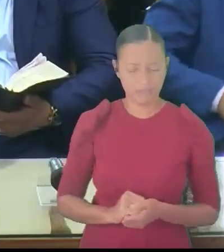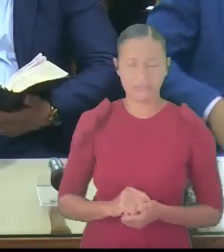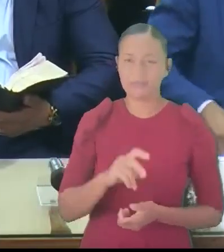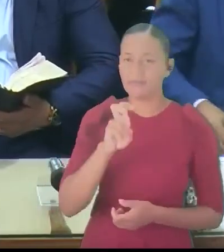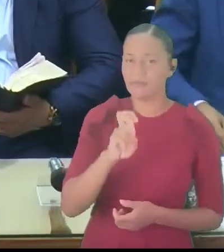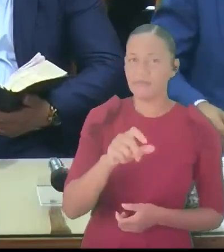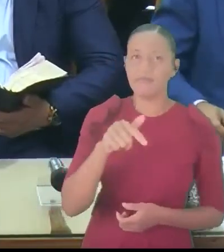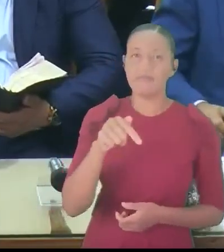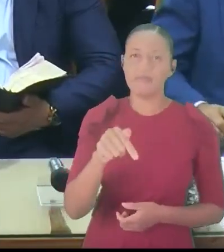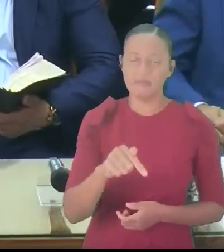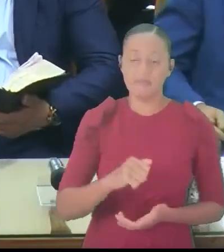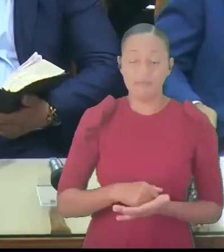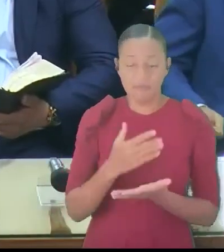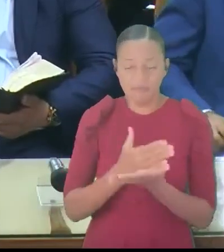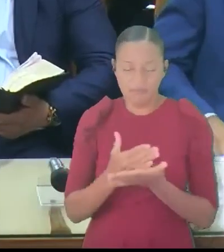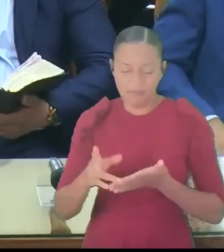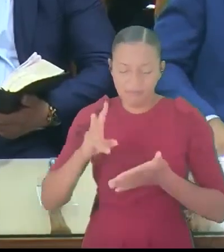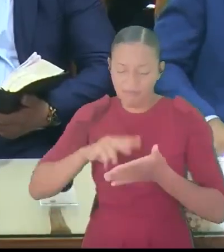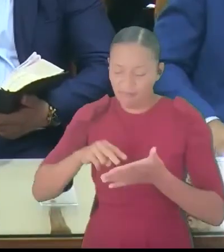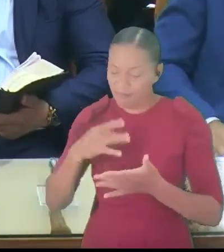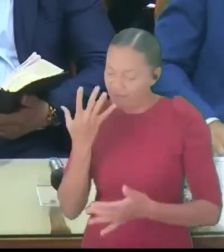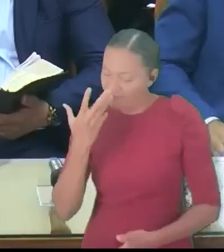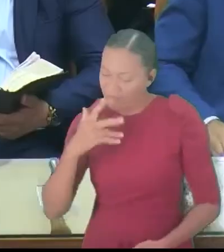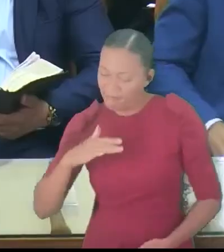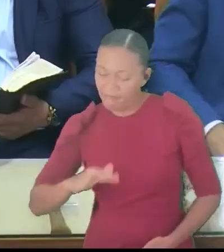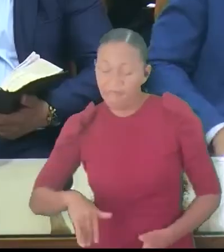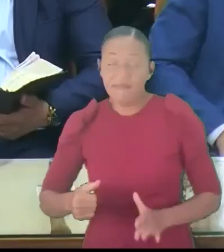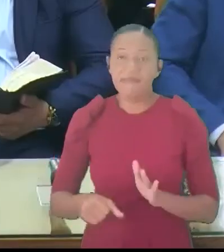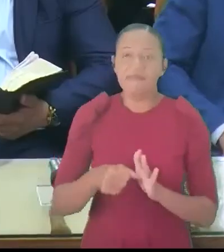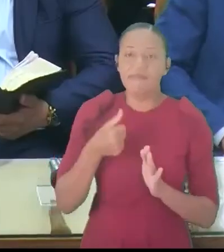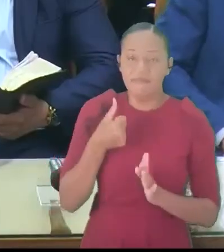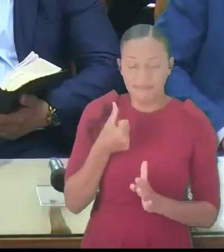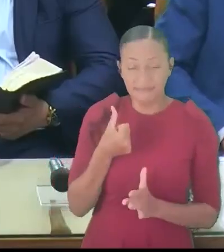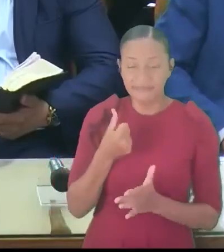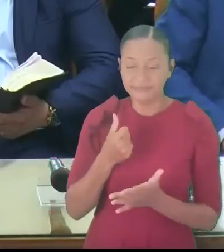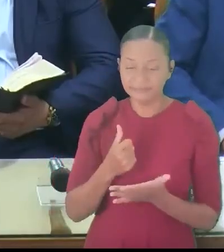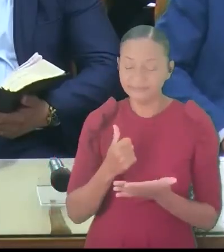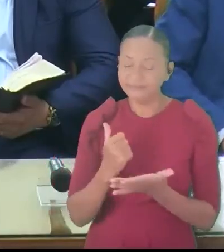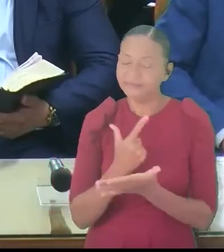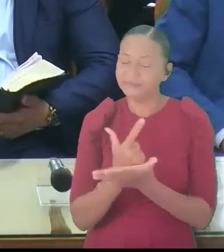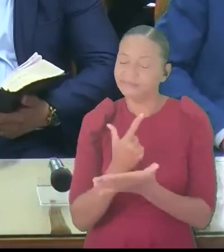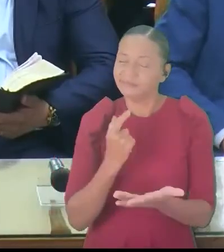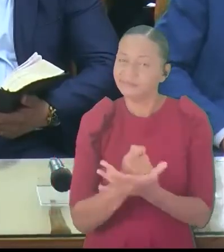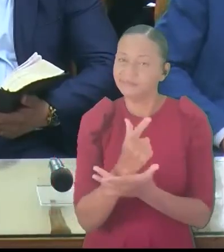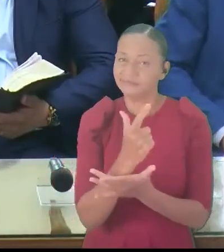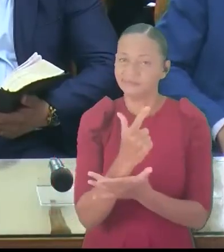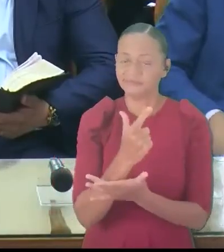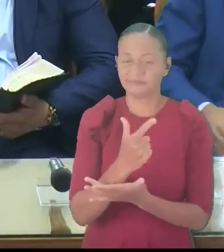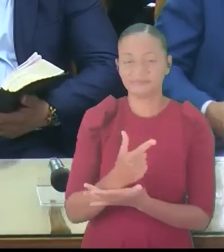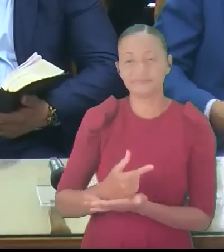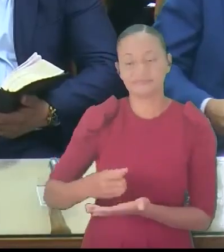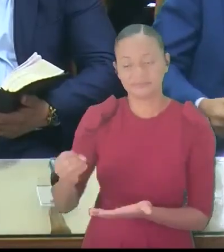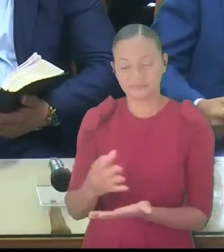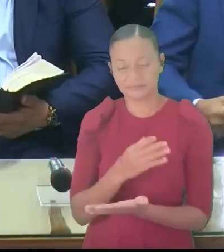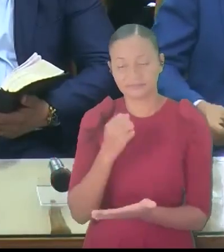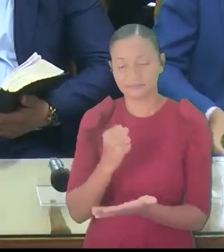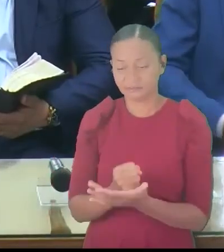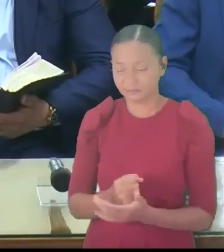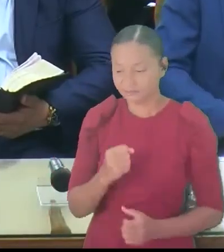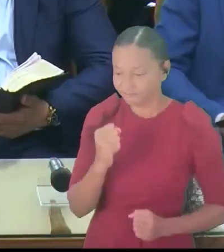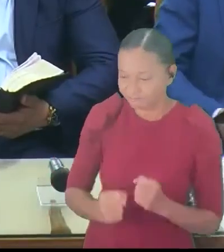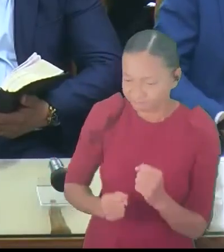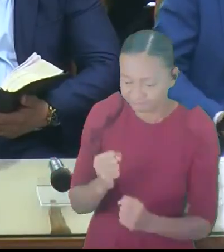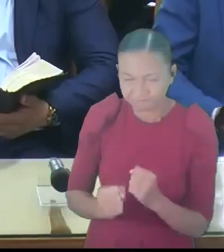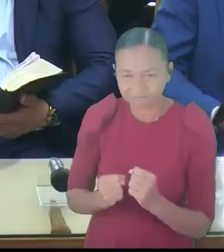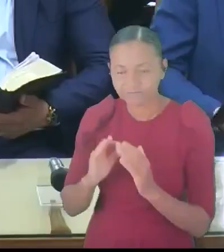57 anos porque eu comecei a ler criança. O primeiro livro que eu comprei foi o Novo Testamento. No dia que eu aprendi a ler, eu saí correndo da